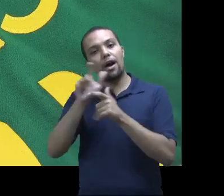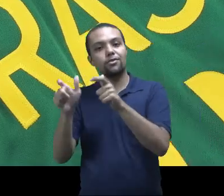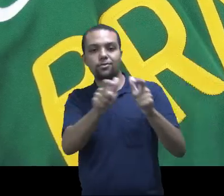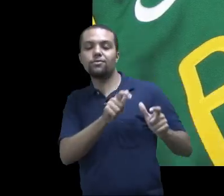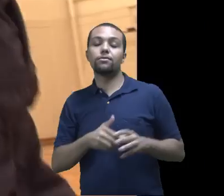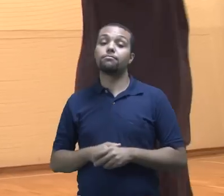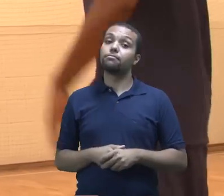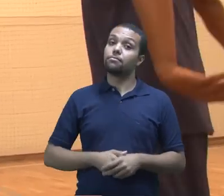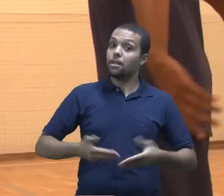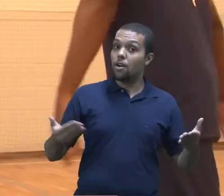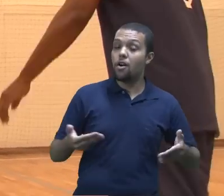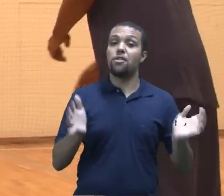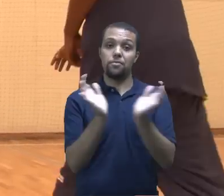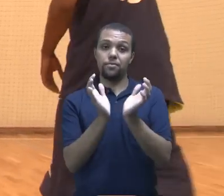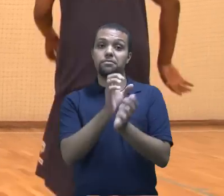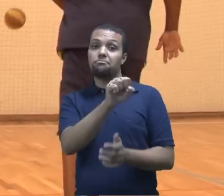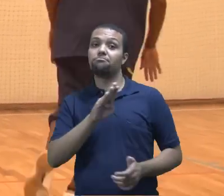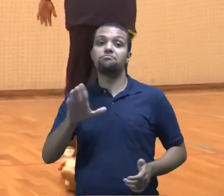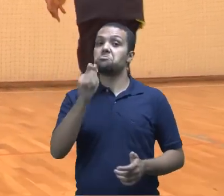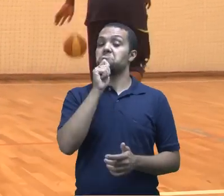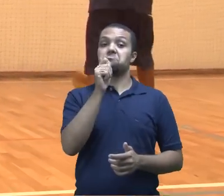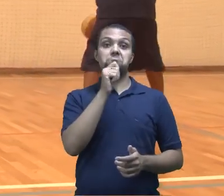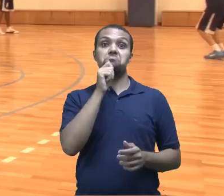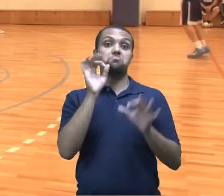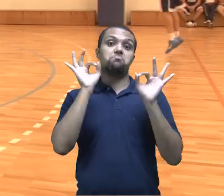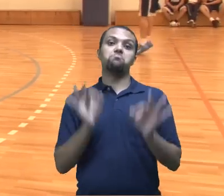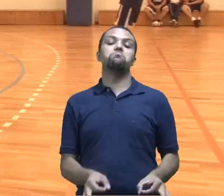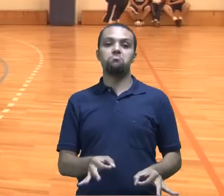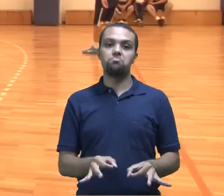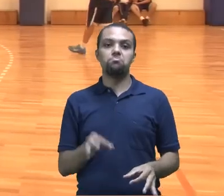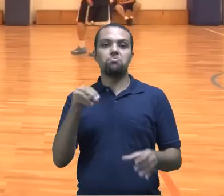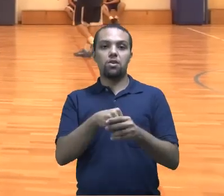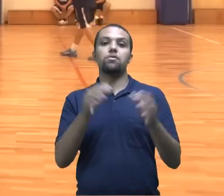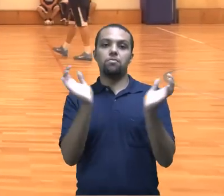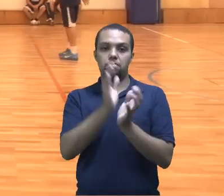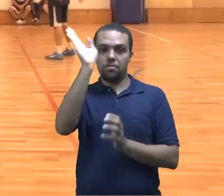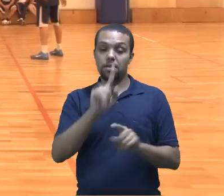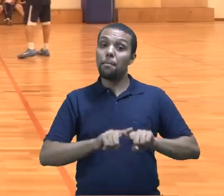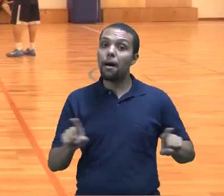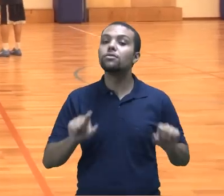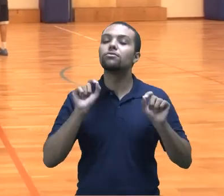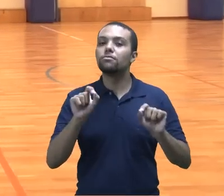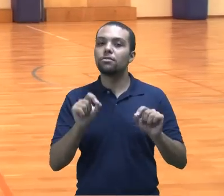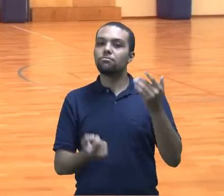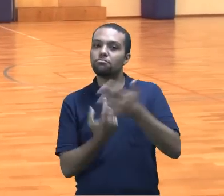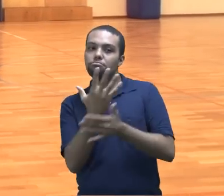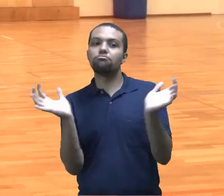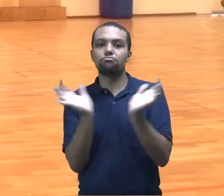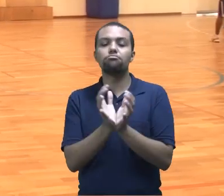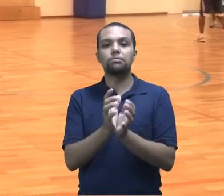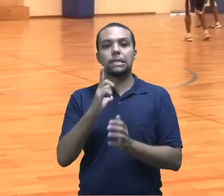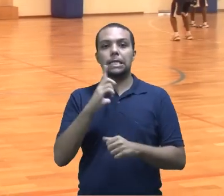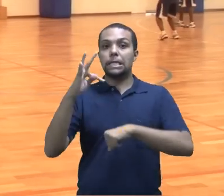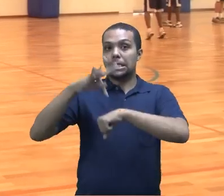muitos lugares. Hein? Por enquanto, o time de São Bernardo não tem jogadores garantidos na seleção brasileira. Mas claro, a formação do